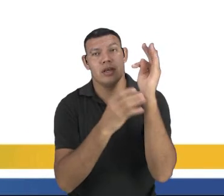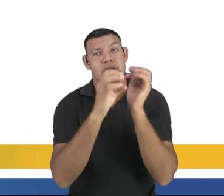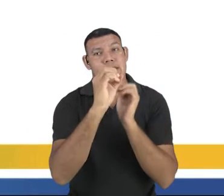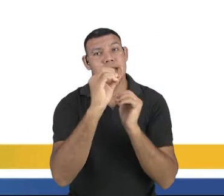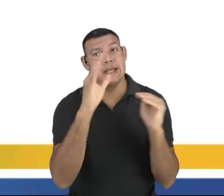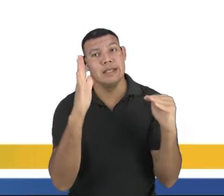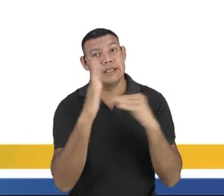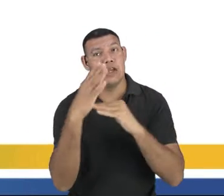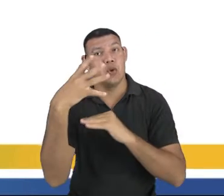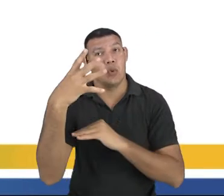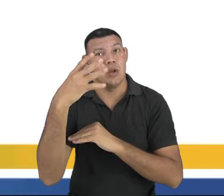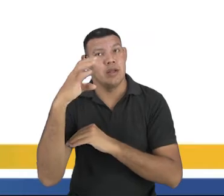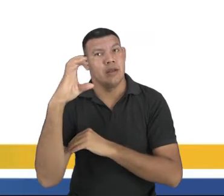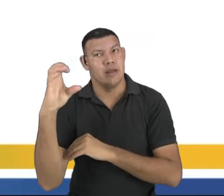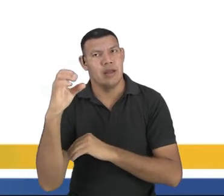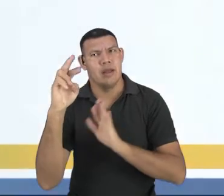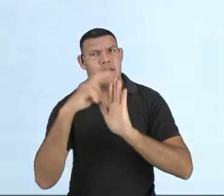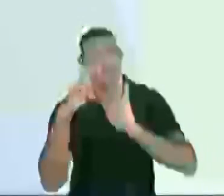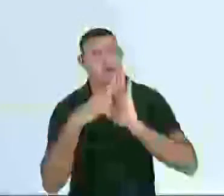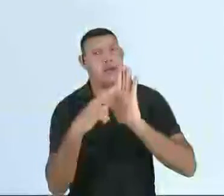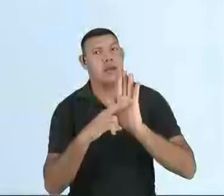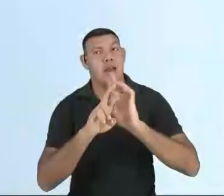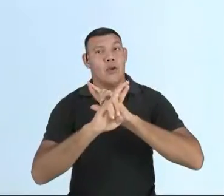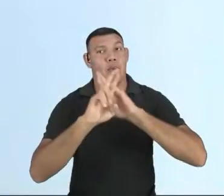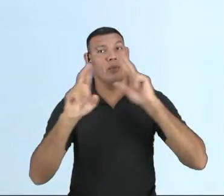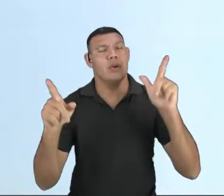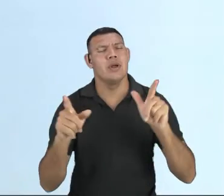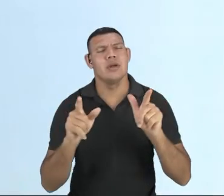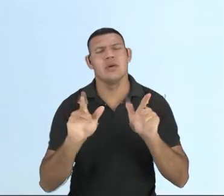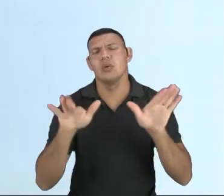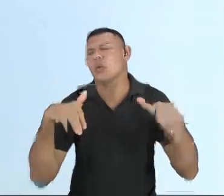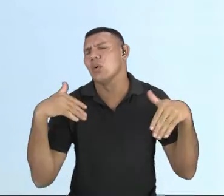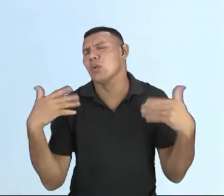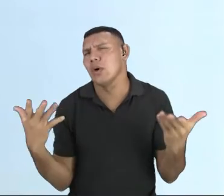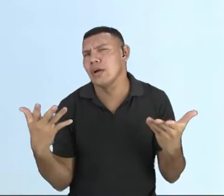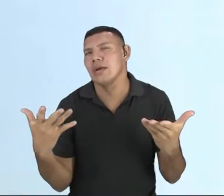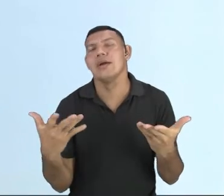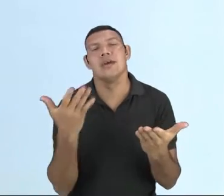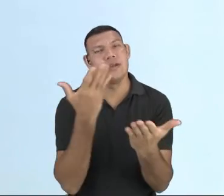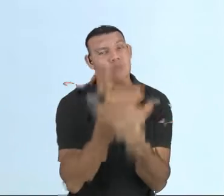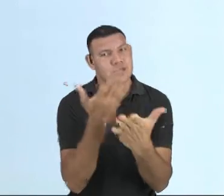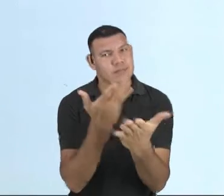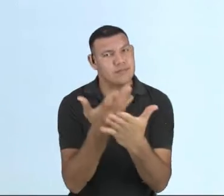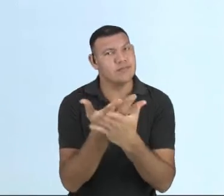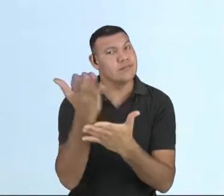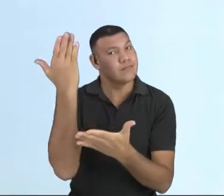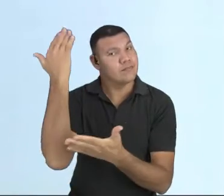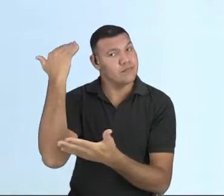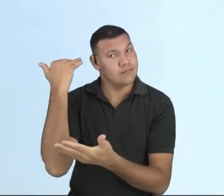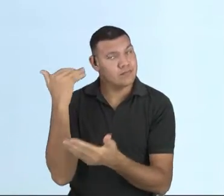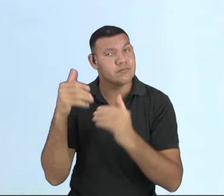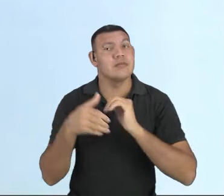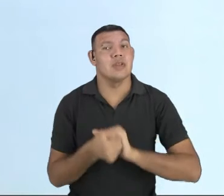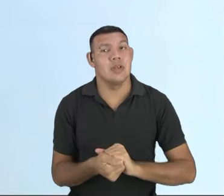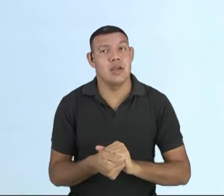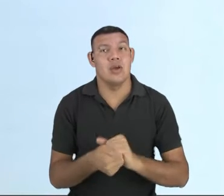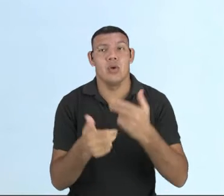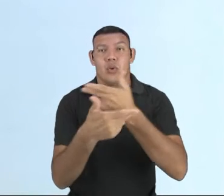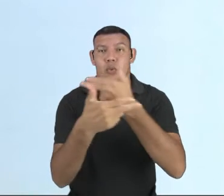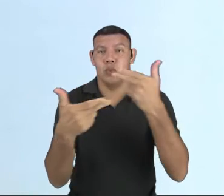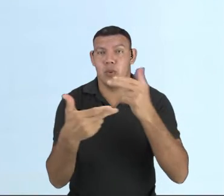diferente. Porque qual é a regra? A regra, inclusive, nós vimos na aula passada, né? Que quando o objeto tem a